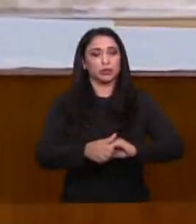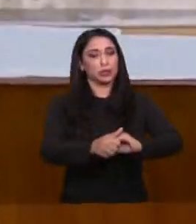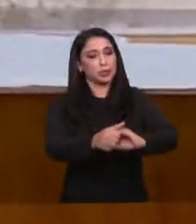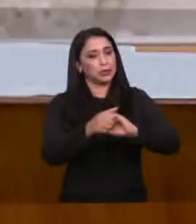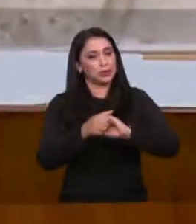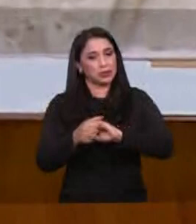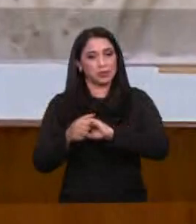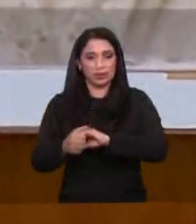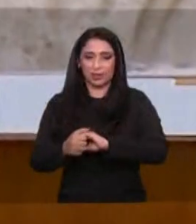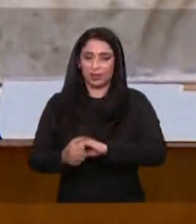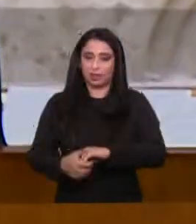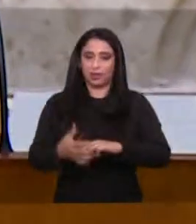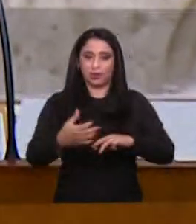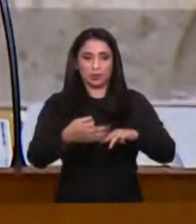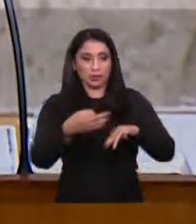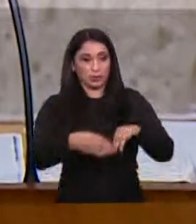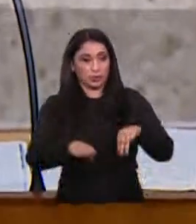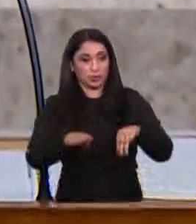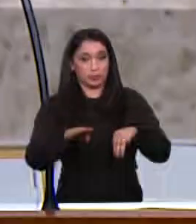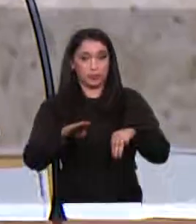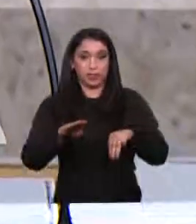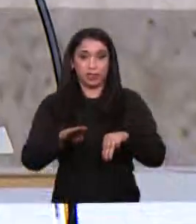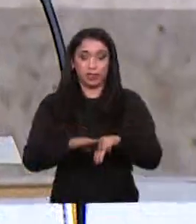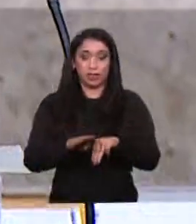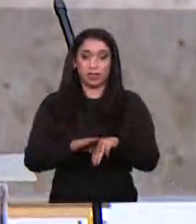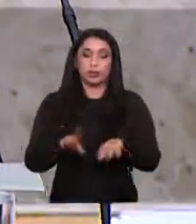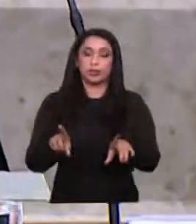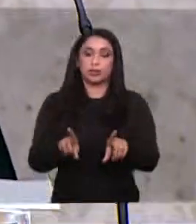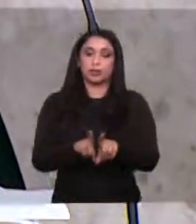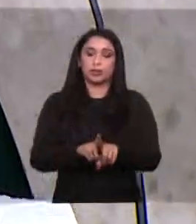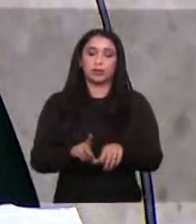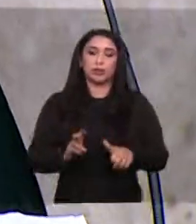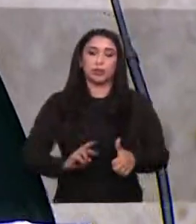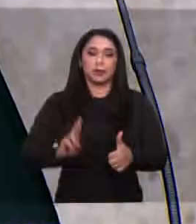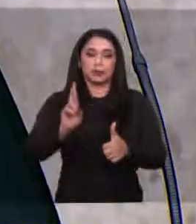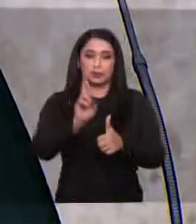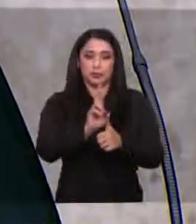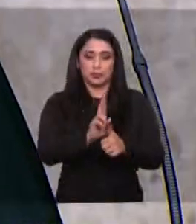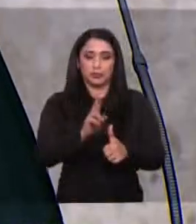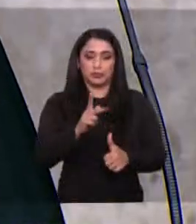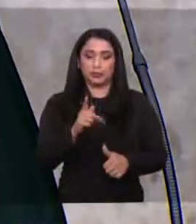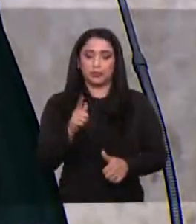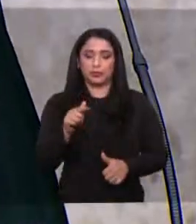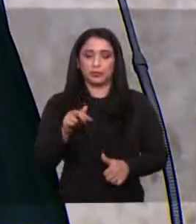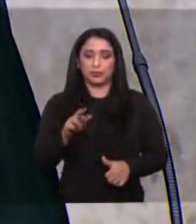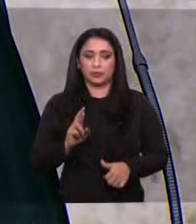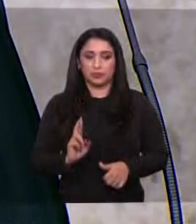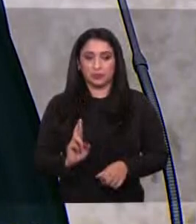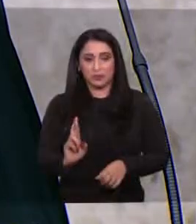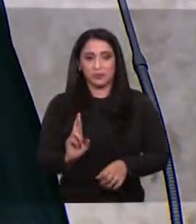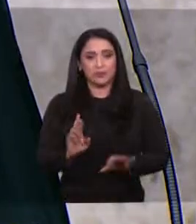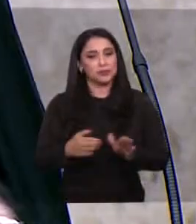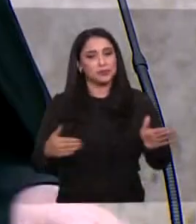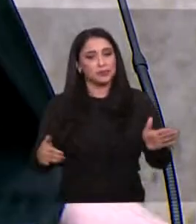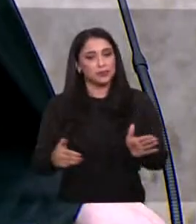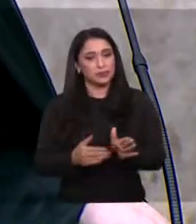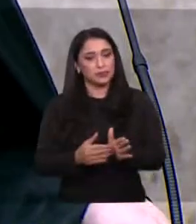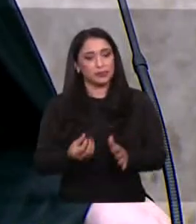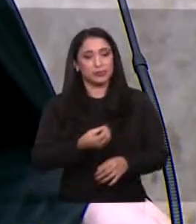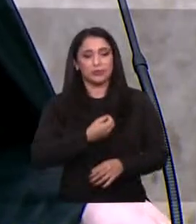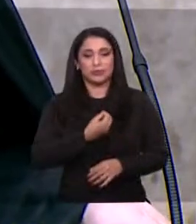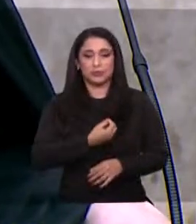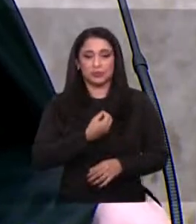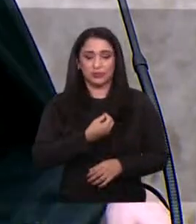saudando os eminentes pares, saudando o senhor Procurador-Geral da República, todos os